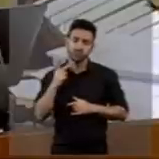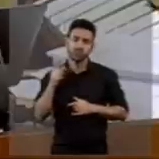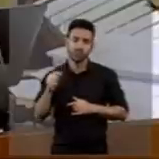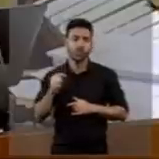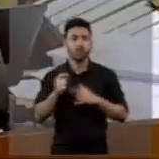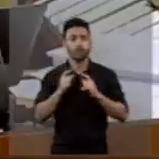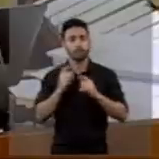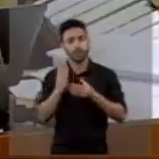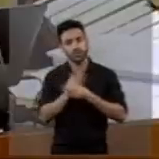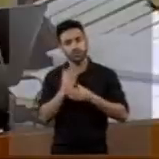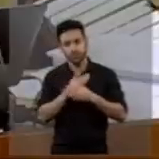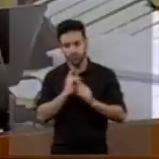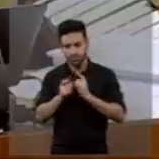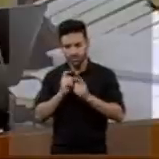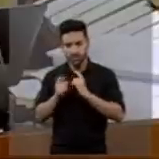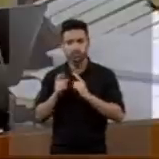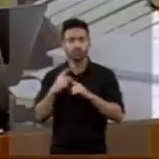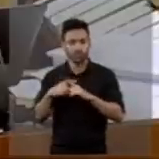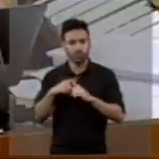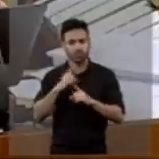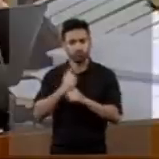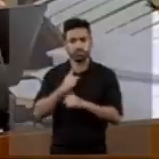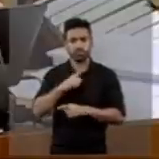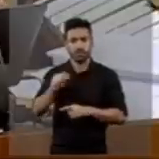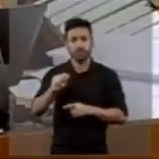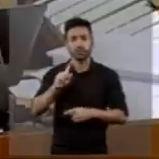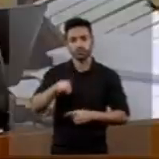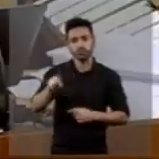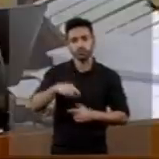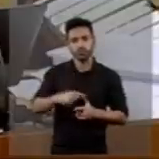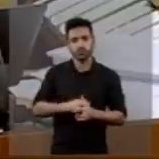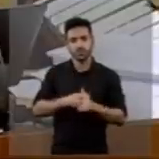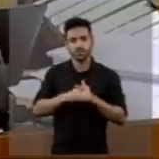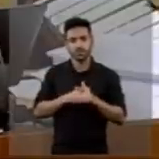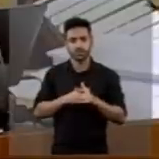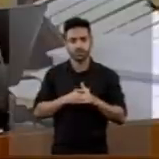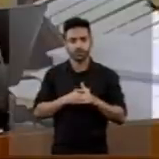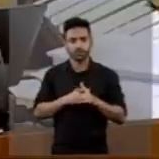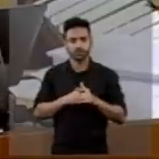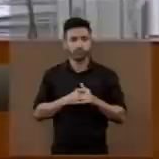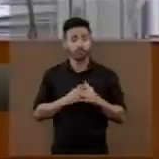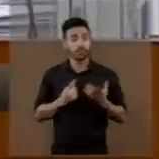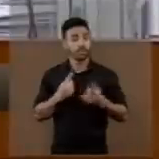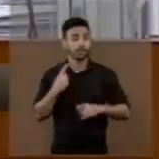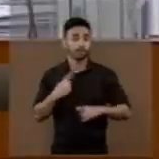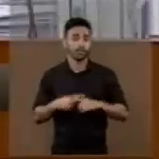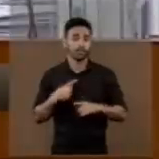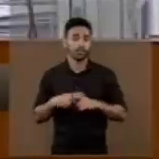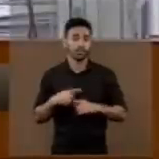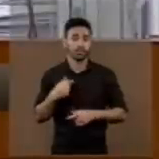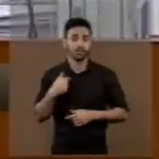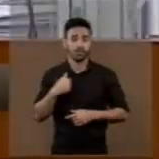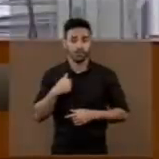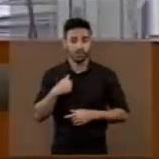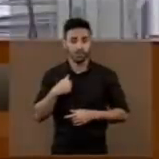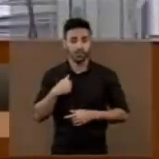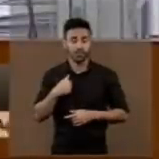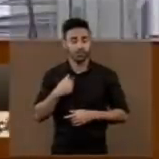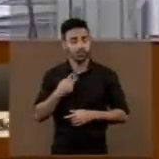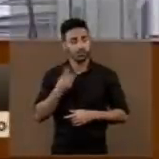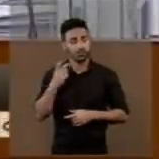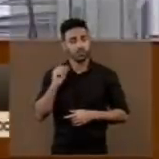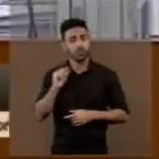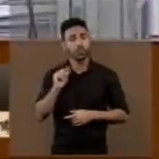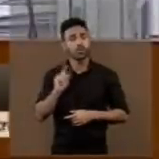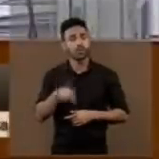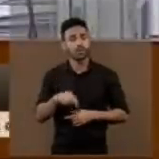administrativo, exatamente porque há efeito suspensivo, está devidamente atendido. Até porque, ministro, eu leio que o que foi